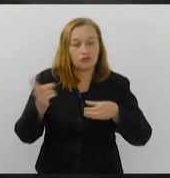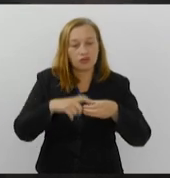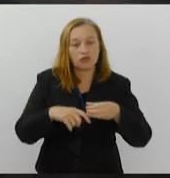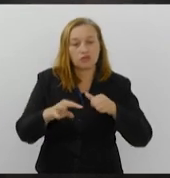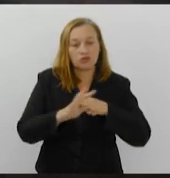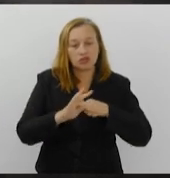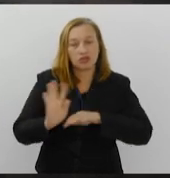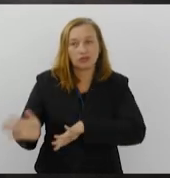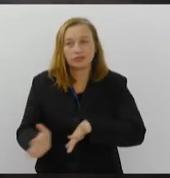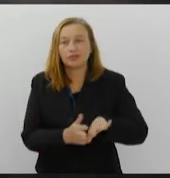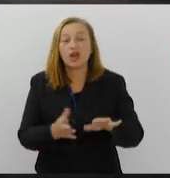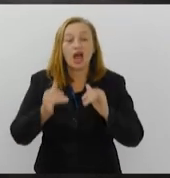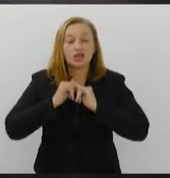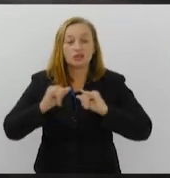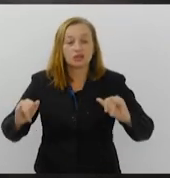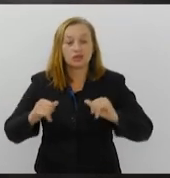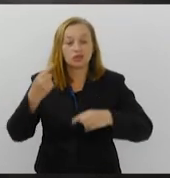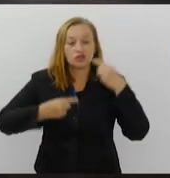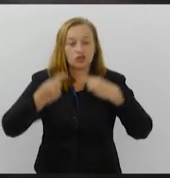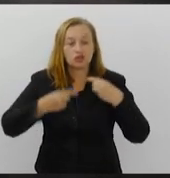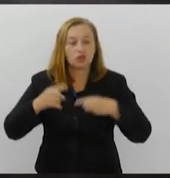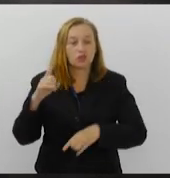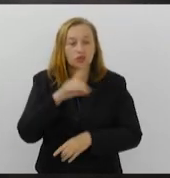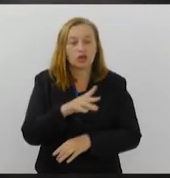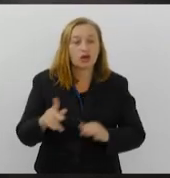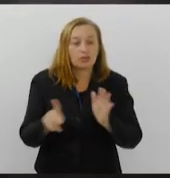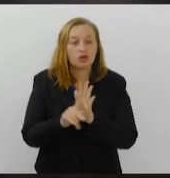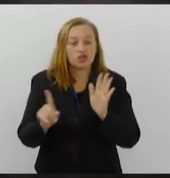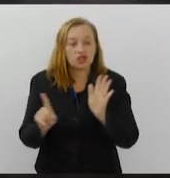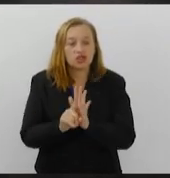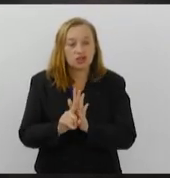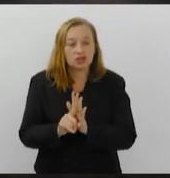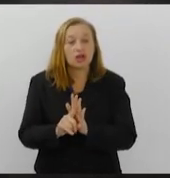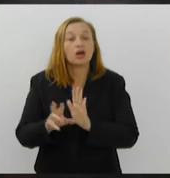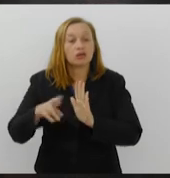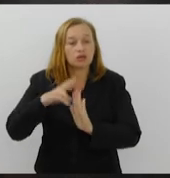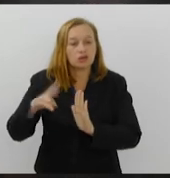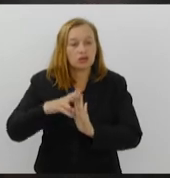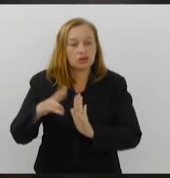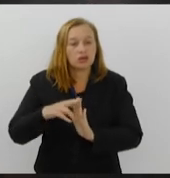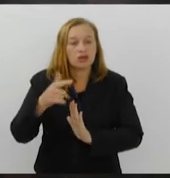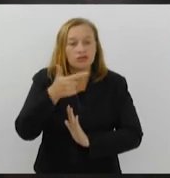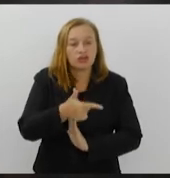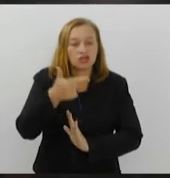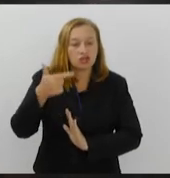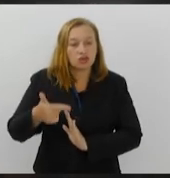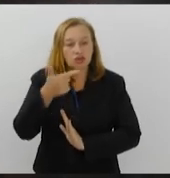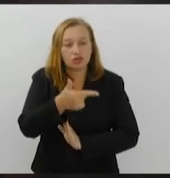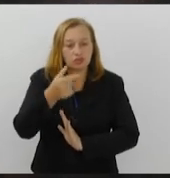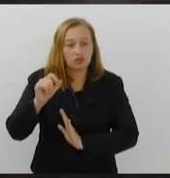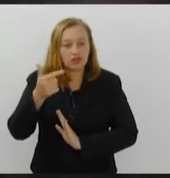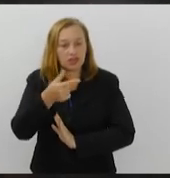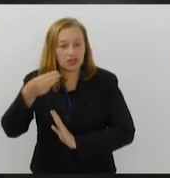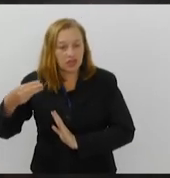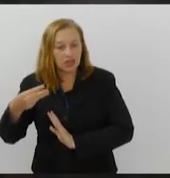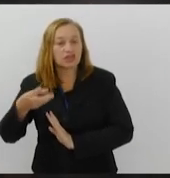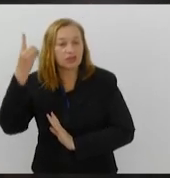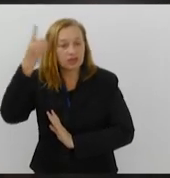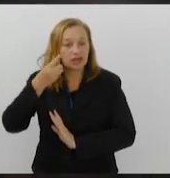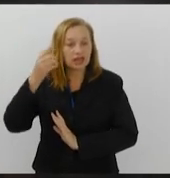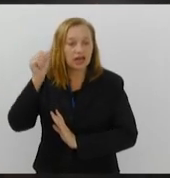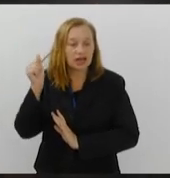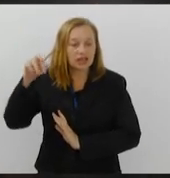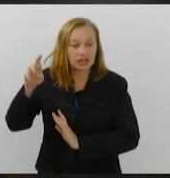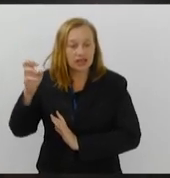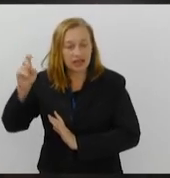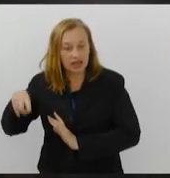técnicas. Anuncio, em discussão única, projeto de resolução número 22/2023, de autoria do deputado Andrezinho